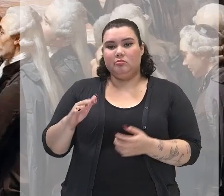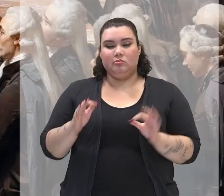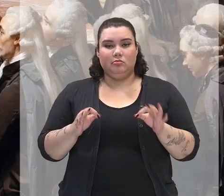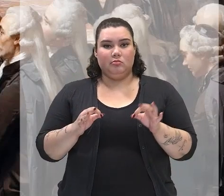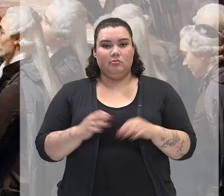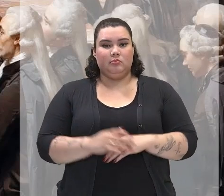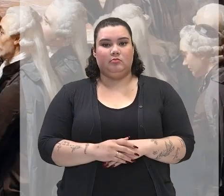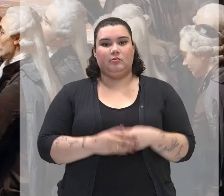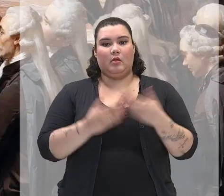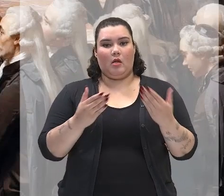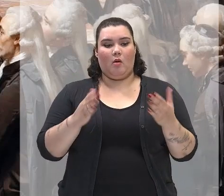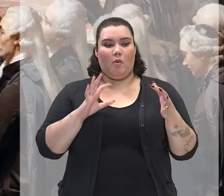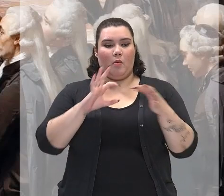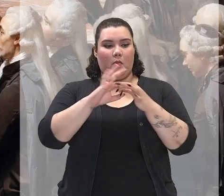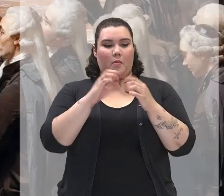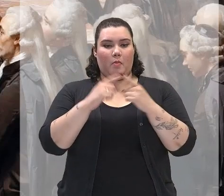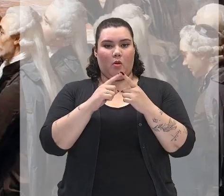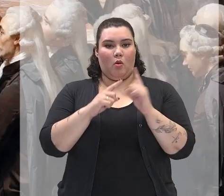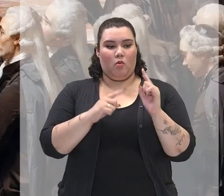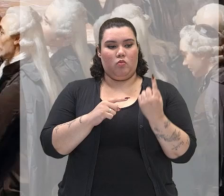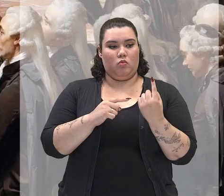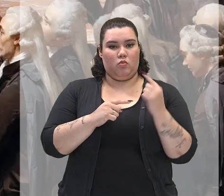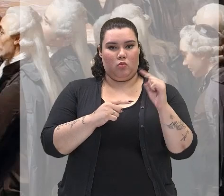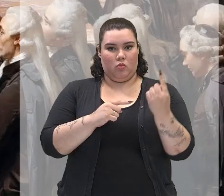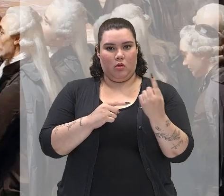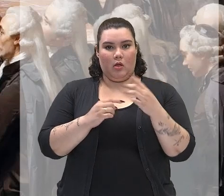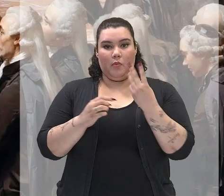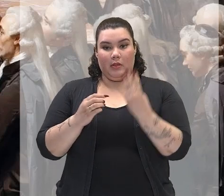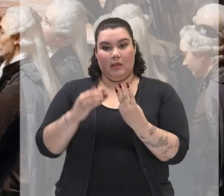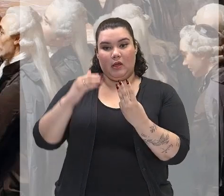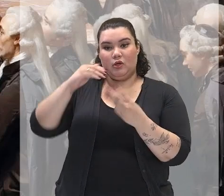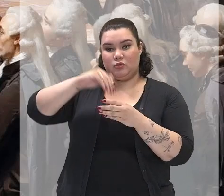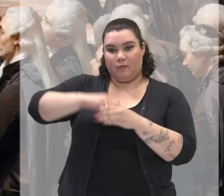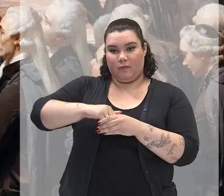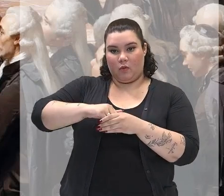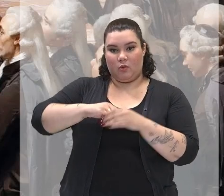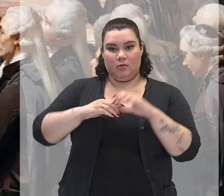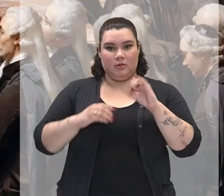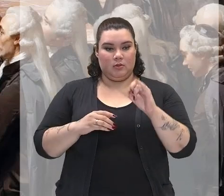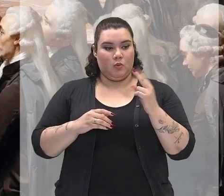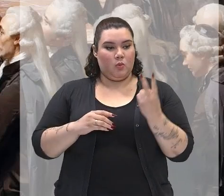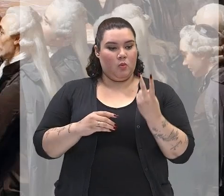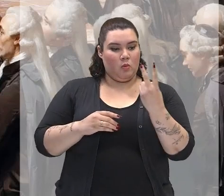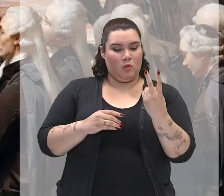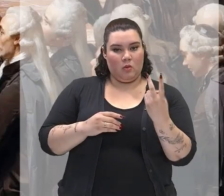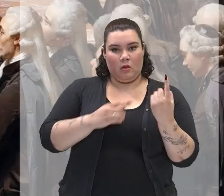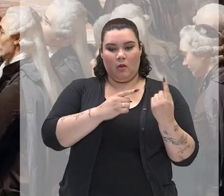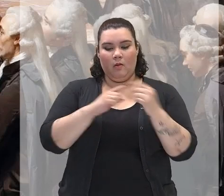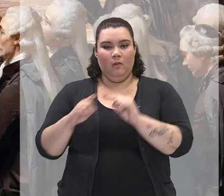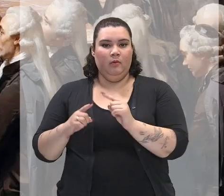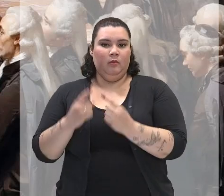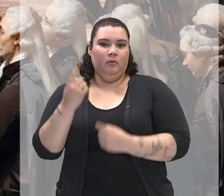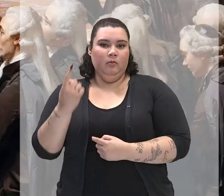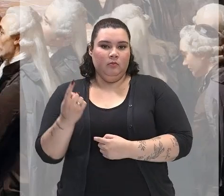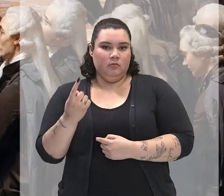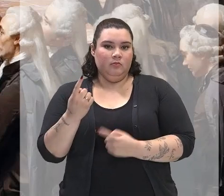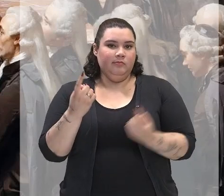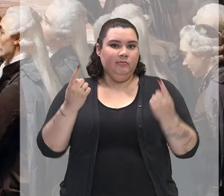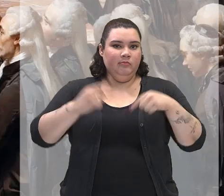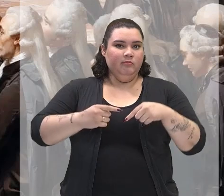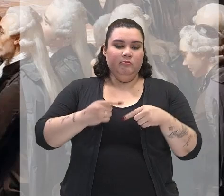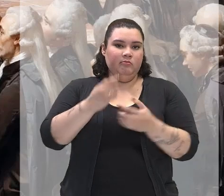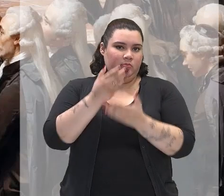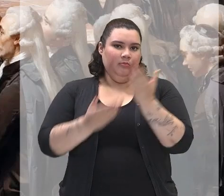une, porque só vale um voto de cada estado, ou seja, 3 votos. Então se o primeiro e o segundo se unem, o terceiro estado, por mais que vote contra, não tem como